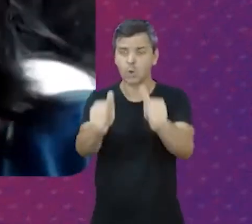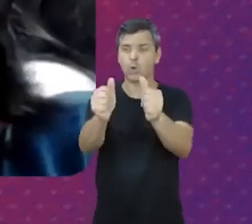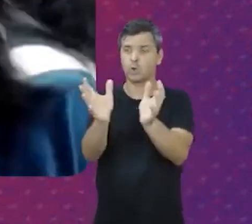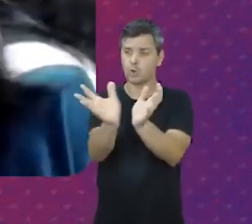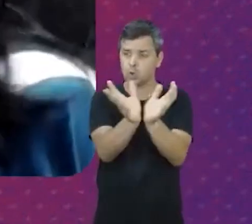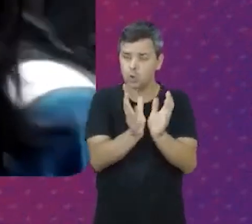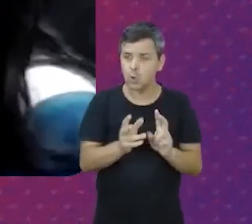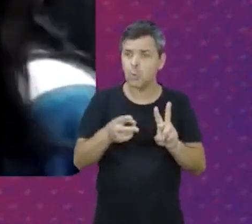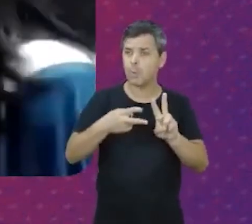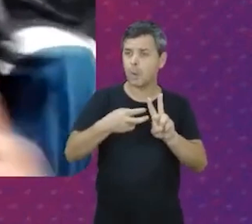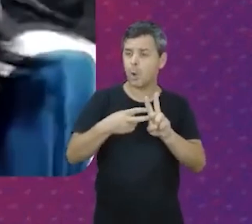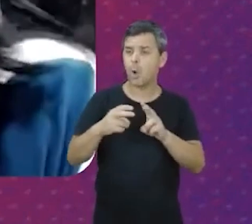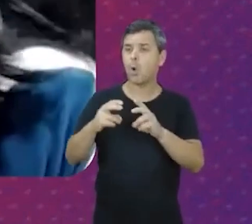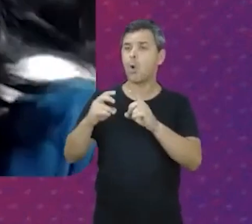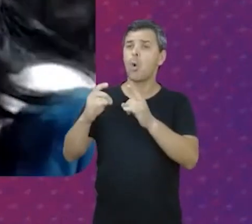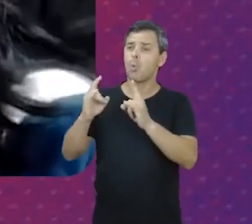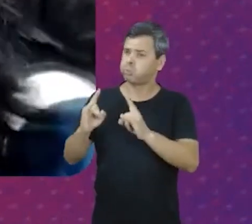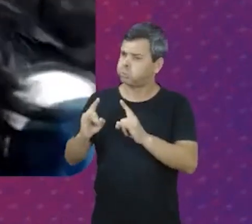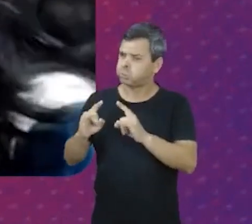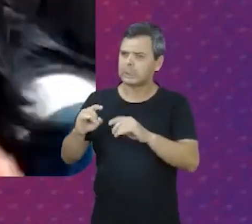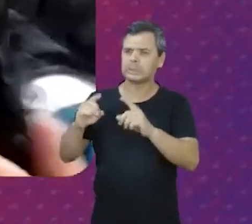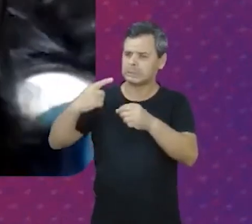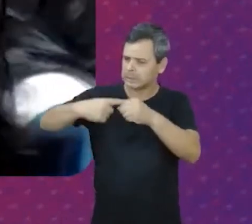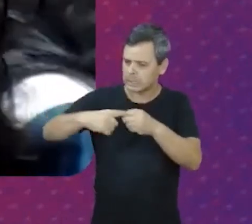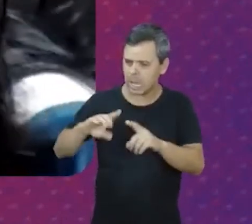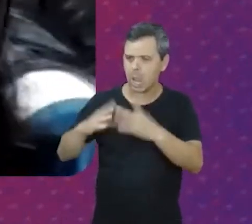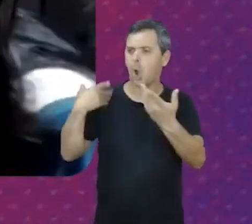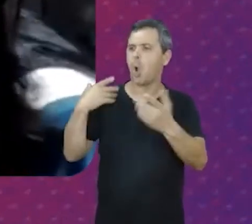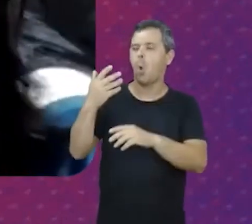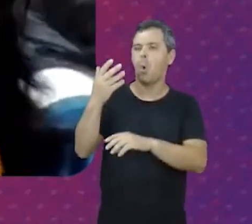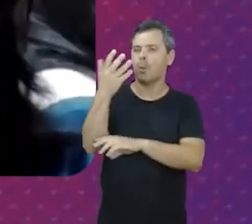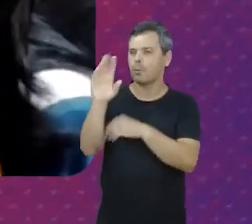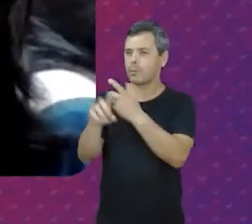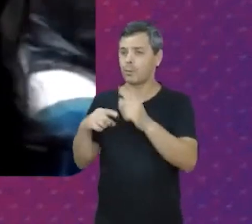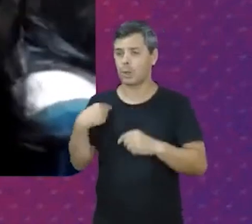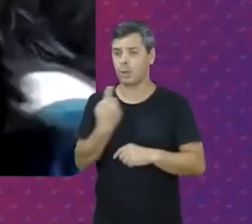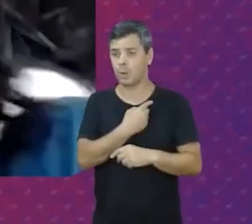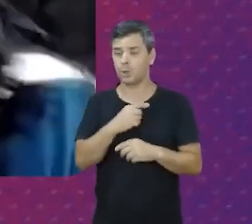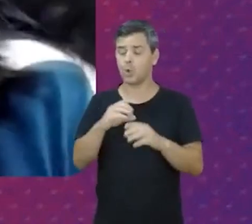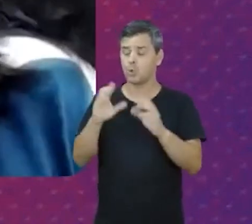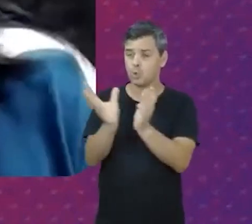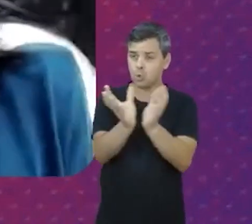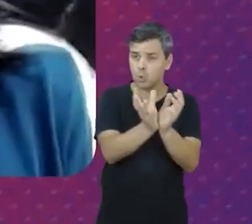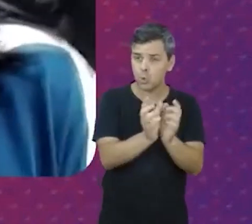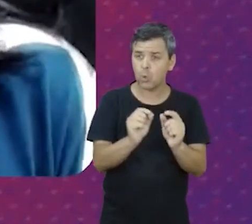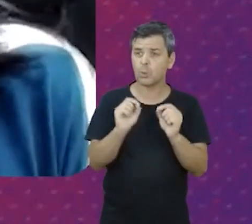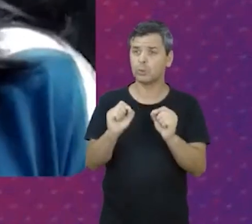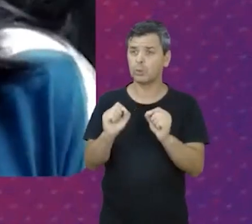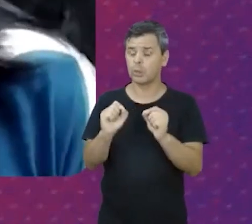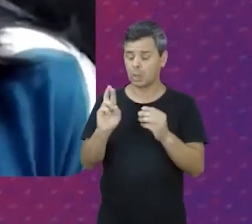composição indígena urbano ou indígena aldeado são composições que trazem